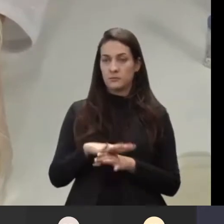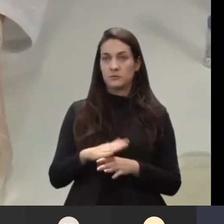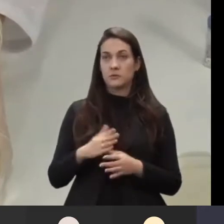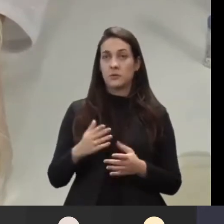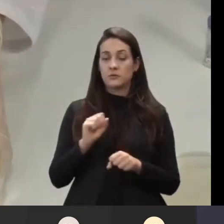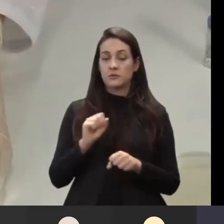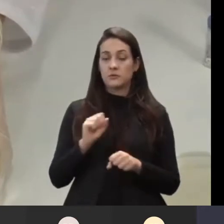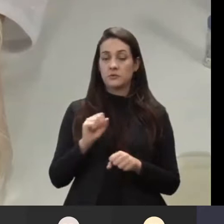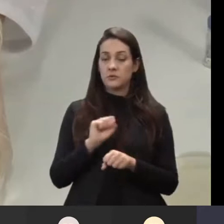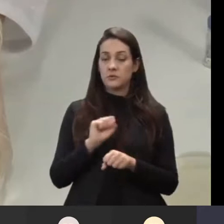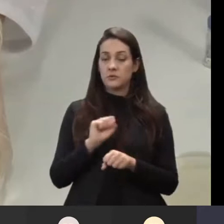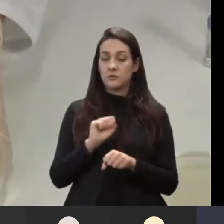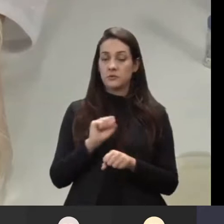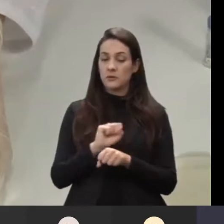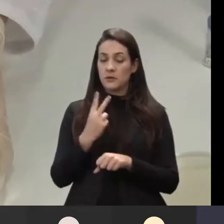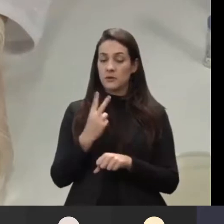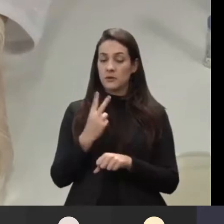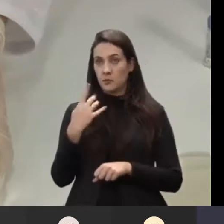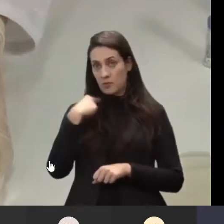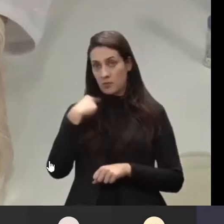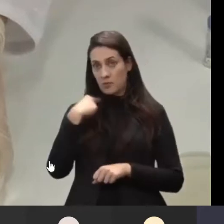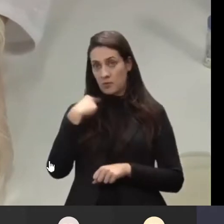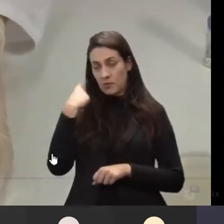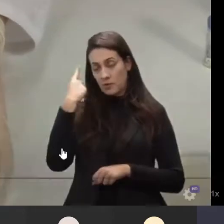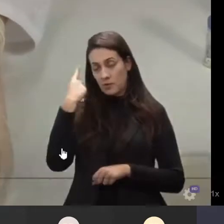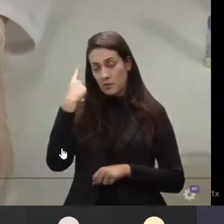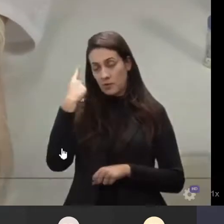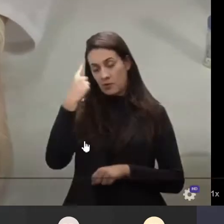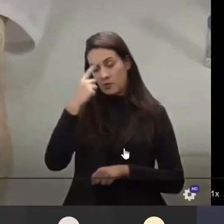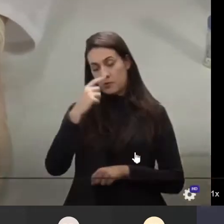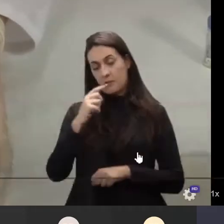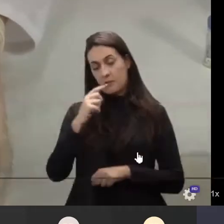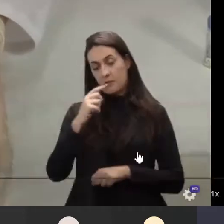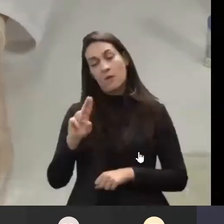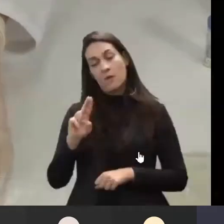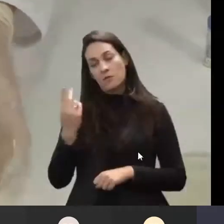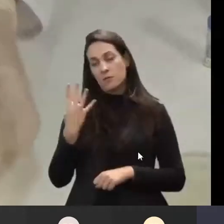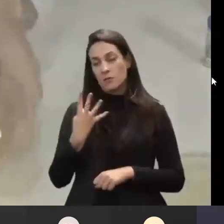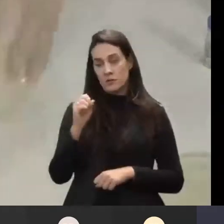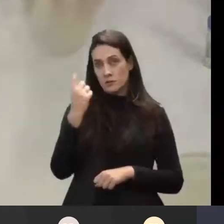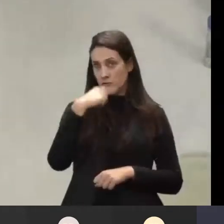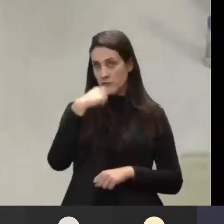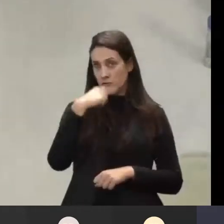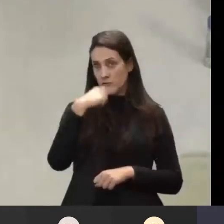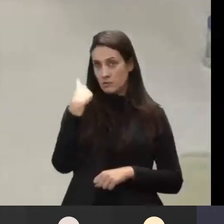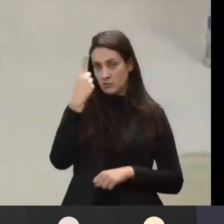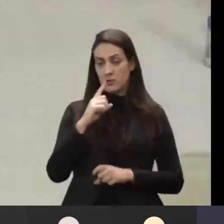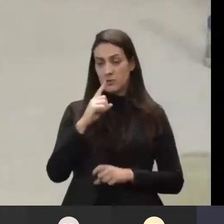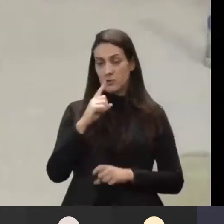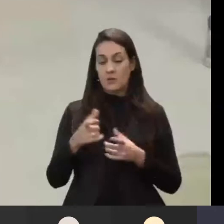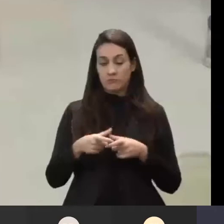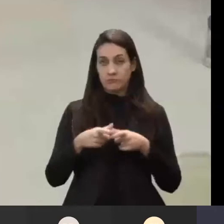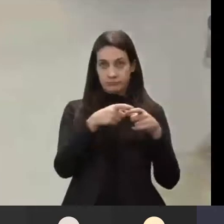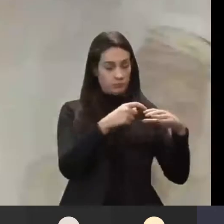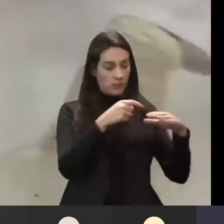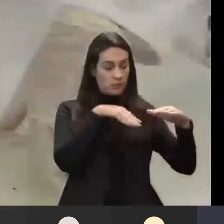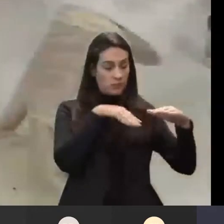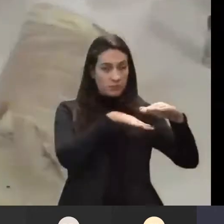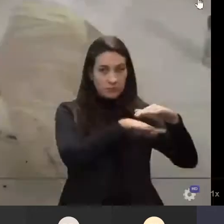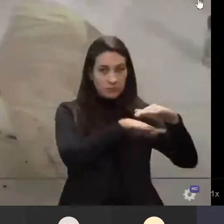48 horas. Então, essa plaquinha ela vai ser levada para a estufa. A estufa é um ambiente onde nós temos ali